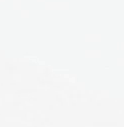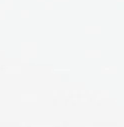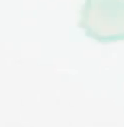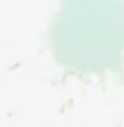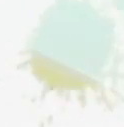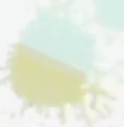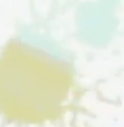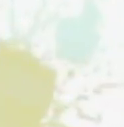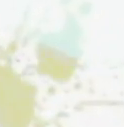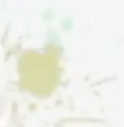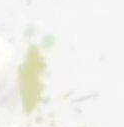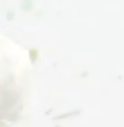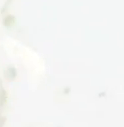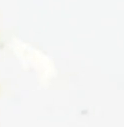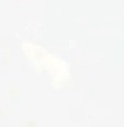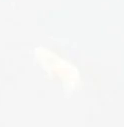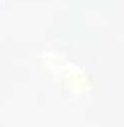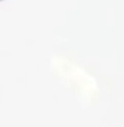Educação.